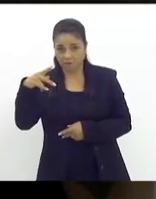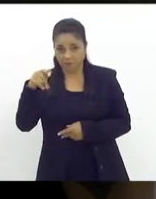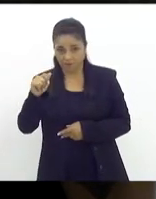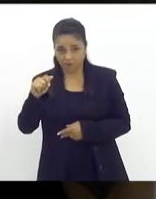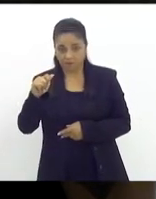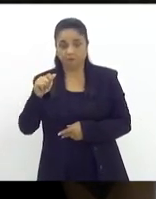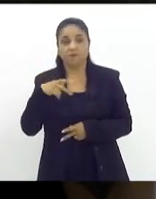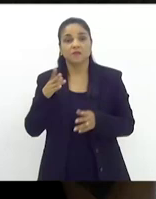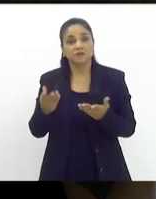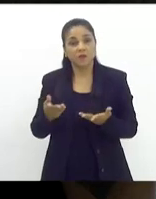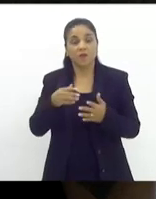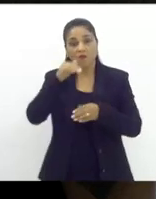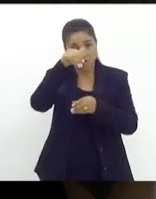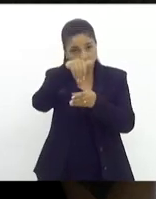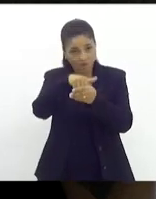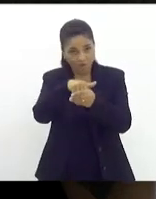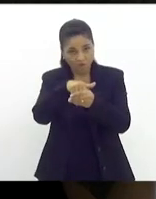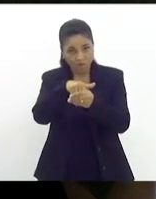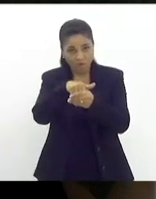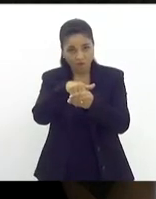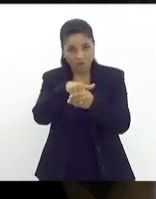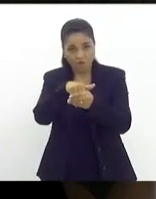voto